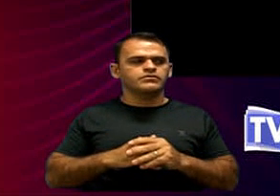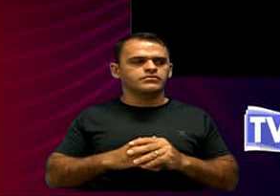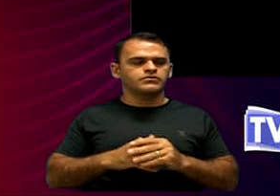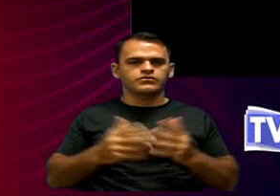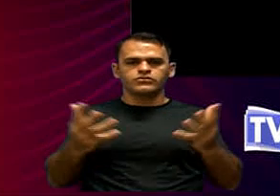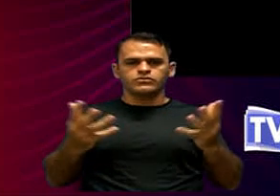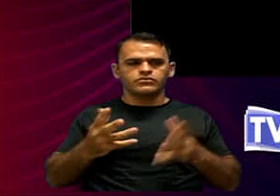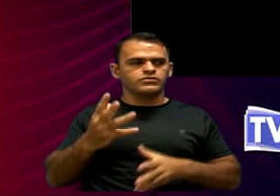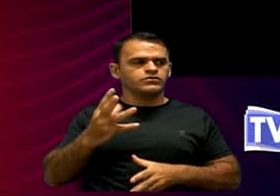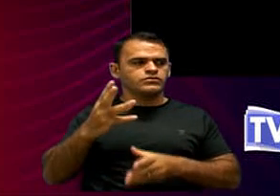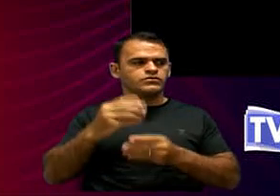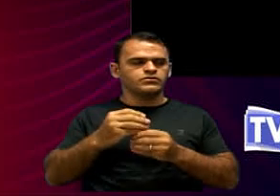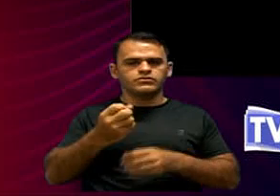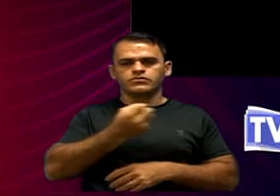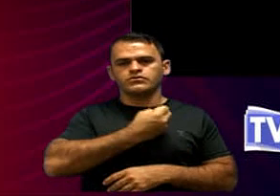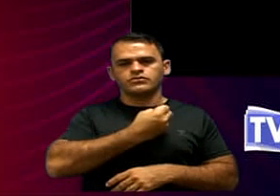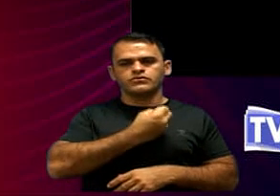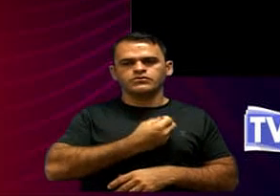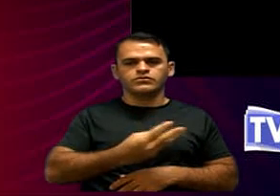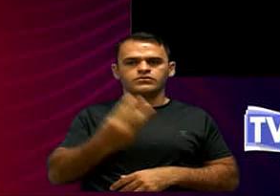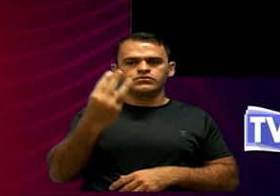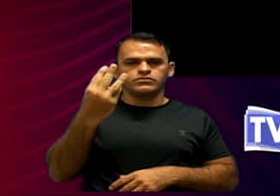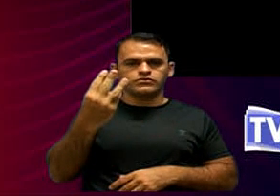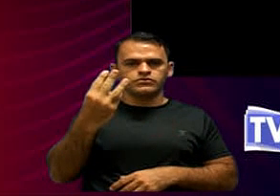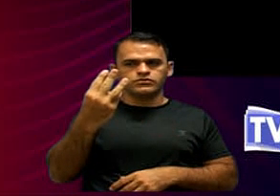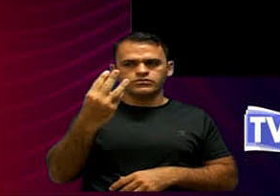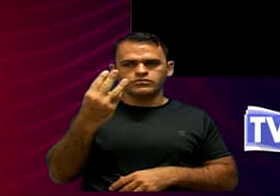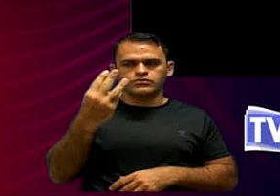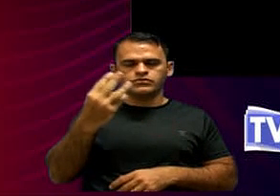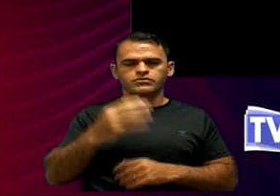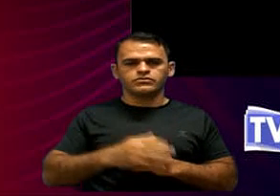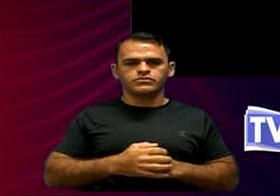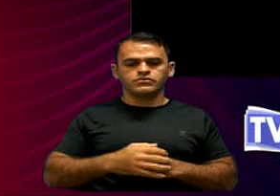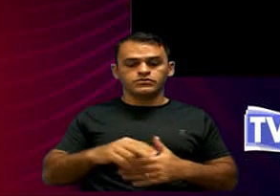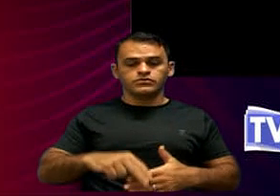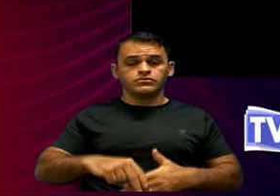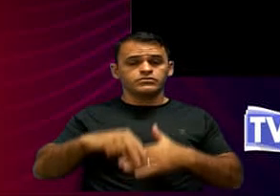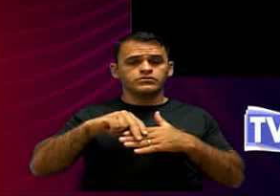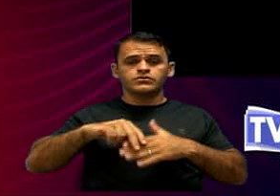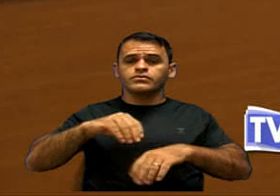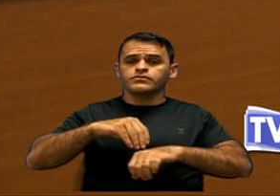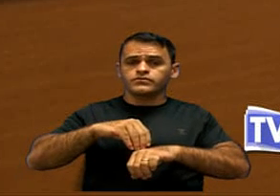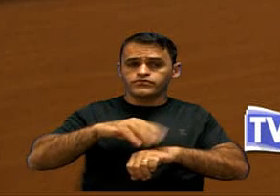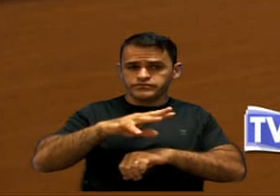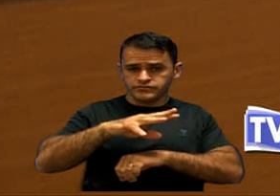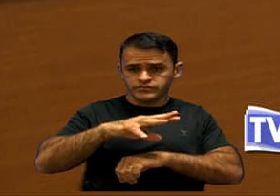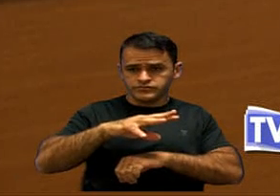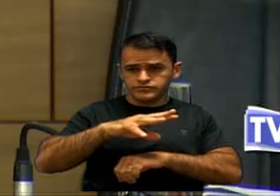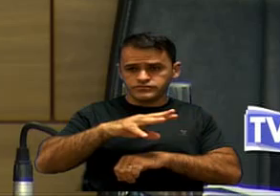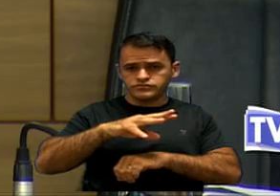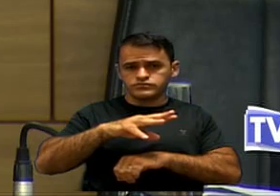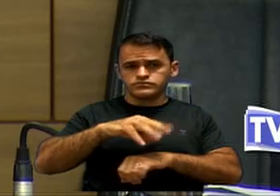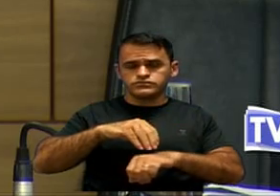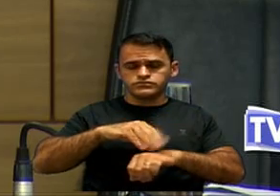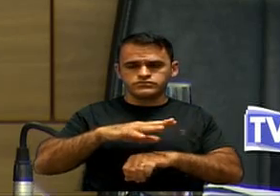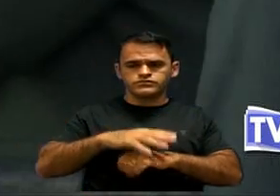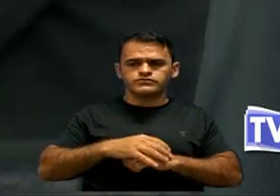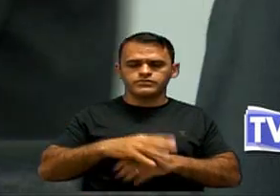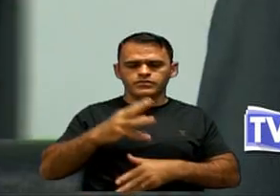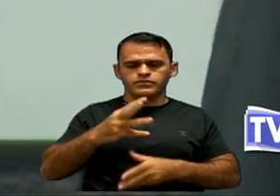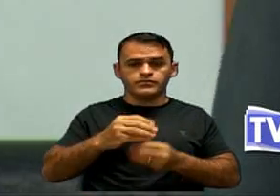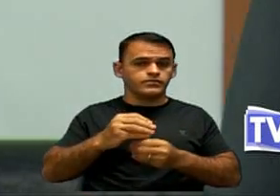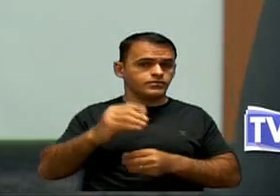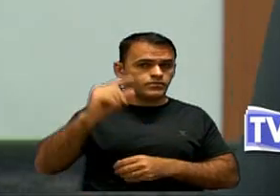Agora a emenda número 3, o encaminhamento do líder. É o voto. Essa emenda da